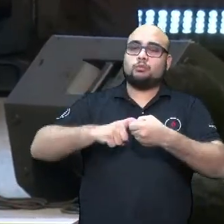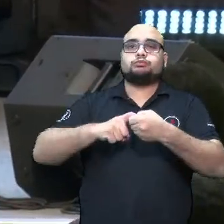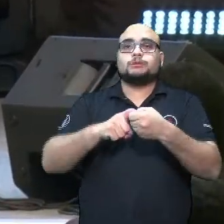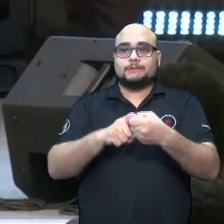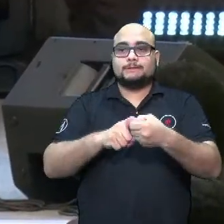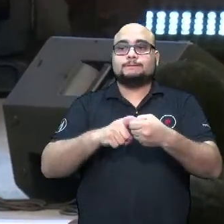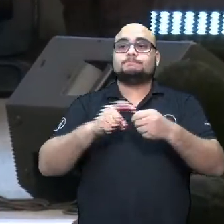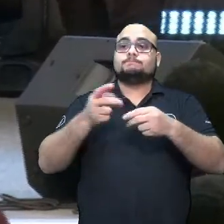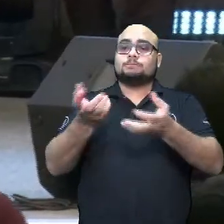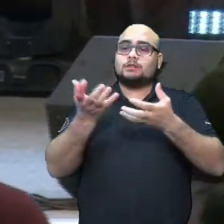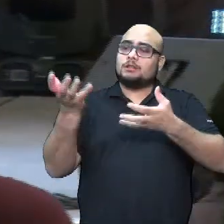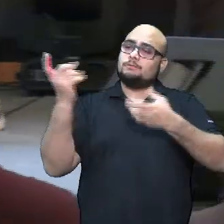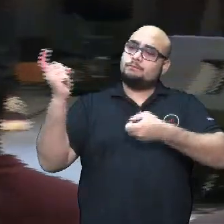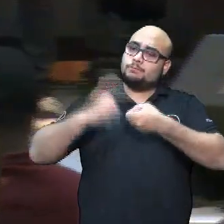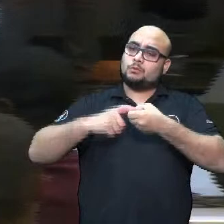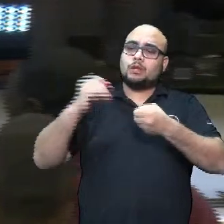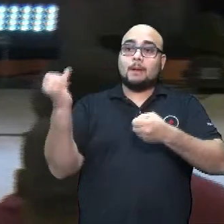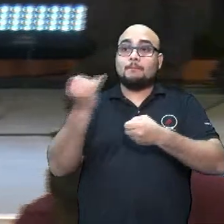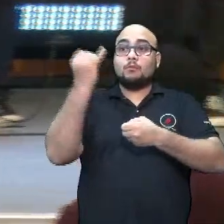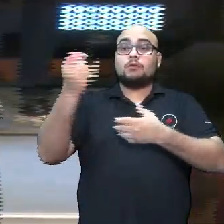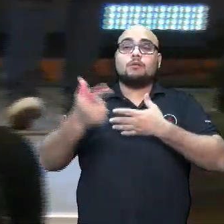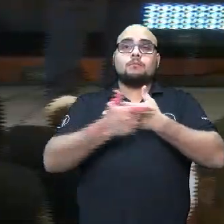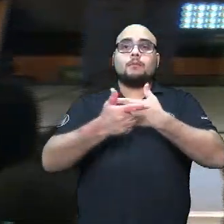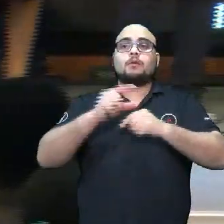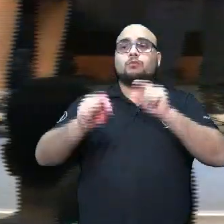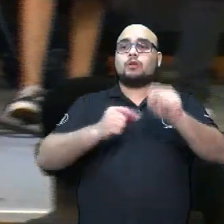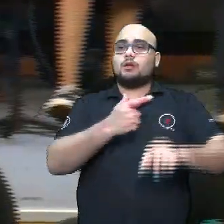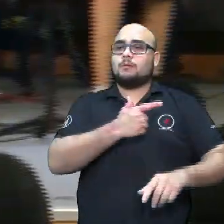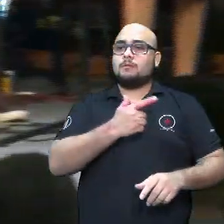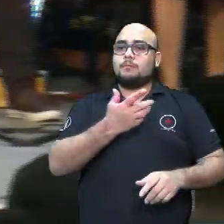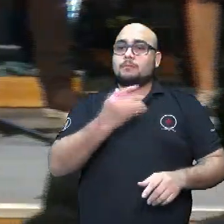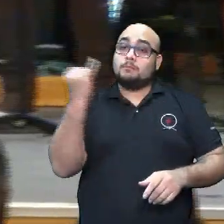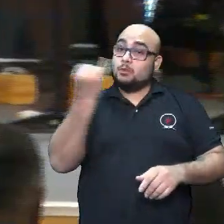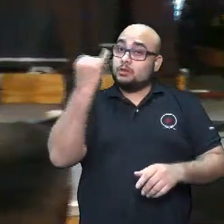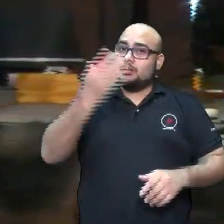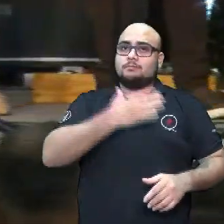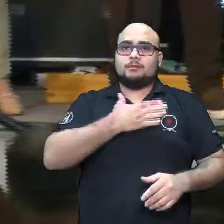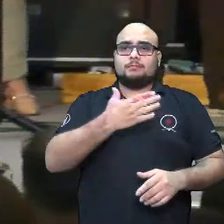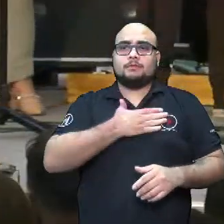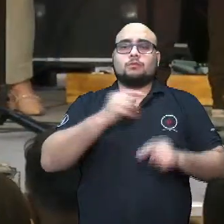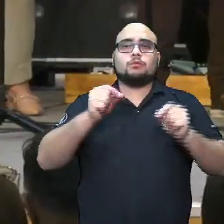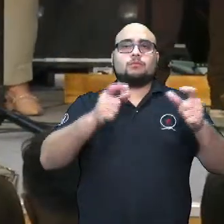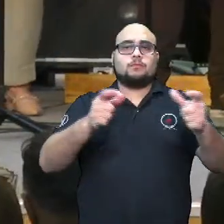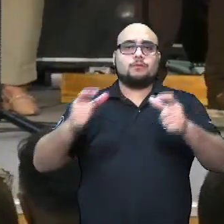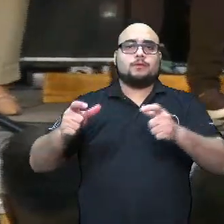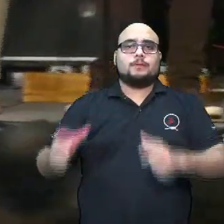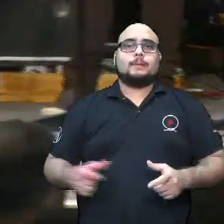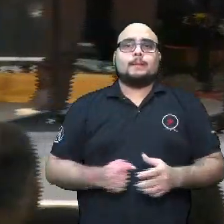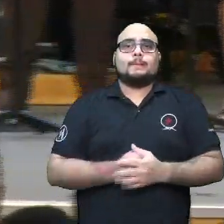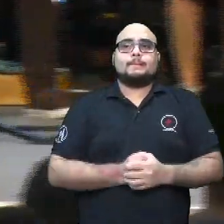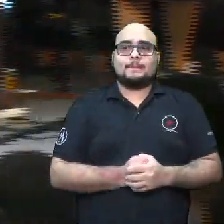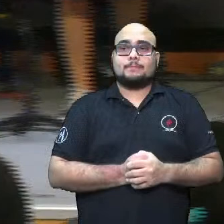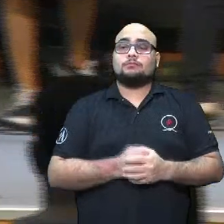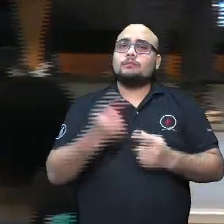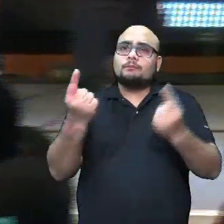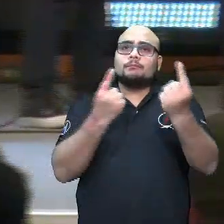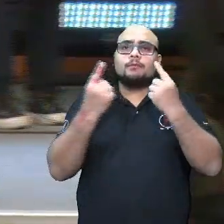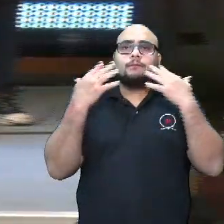você importa para mim, você é importante para mim. Aonde está você? Venha, venha, meu